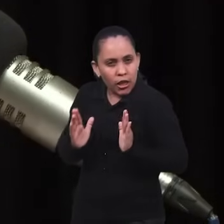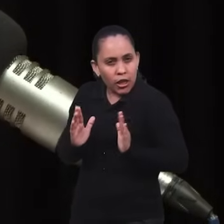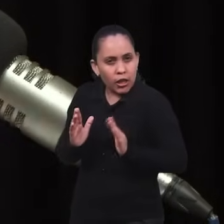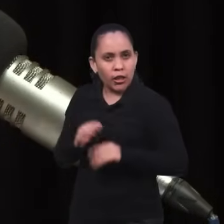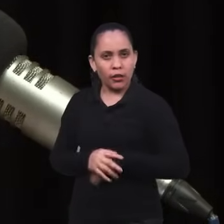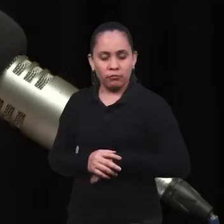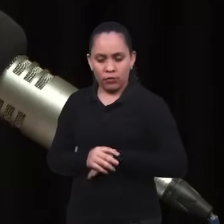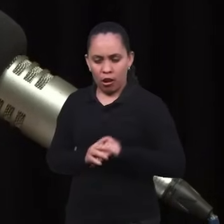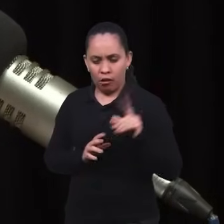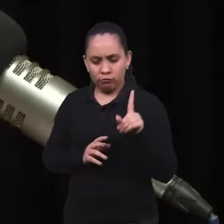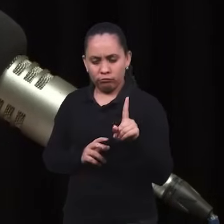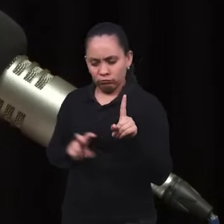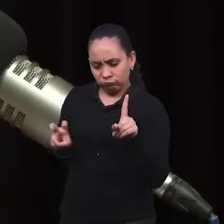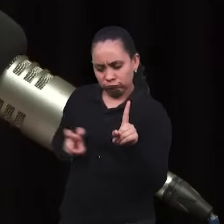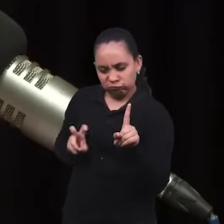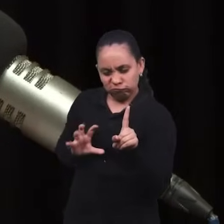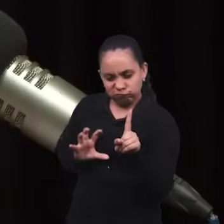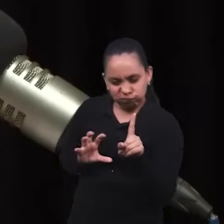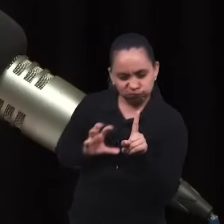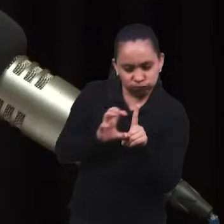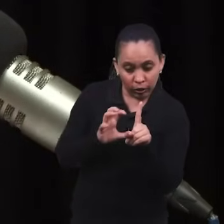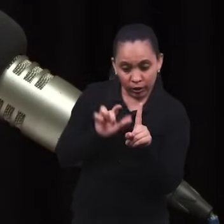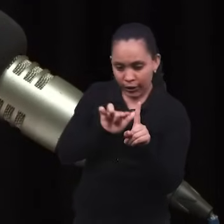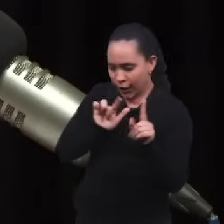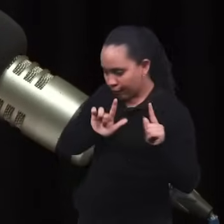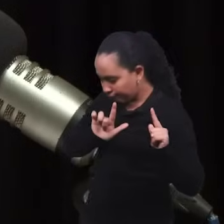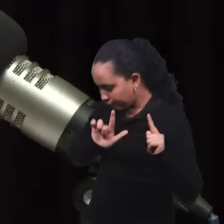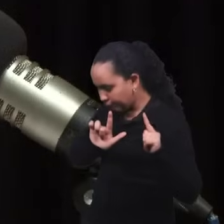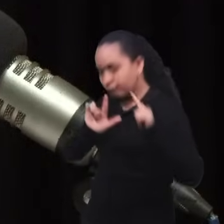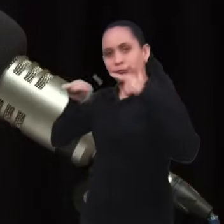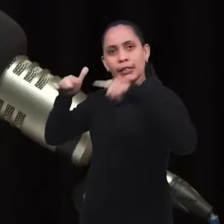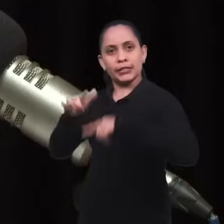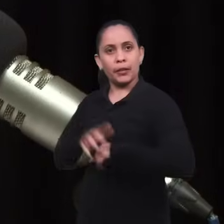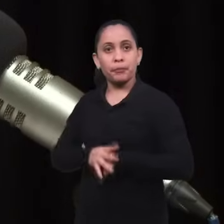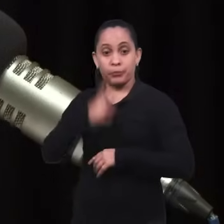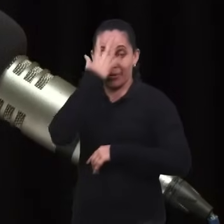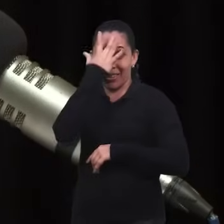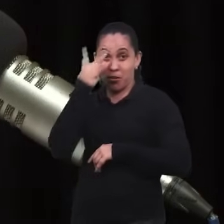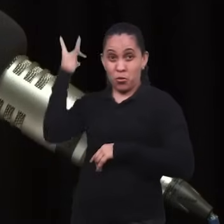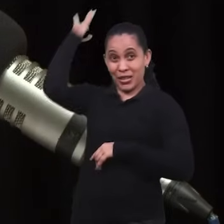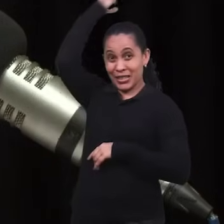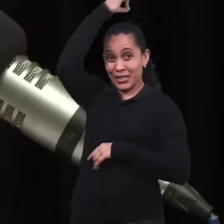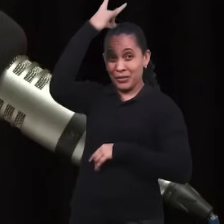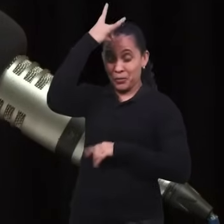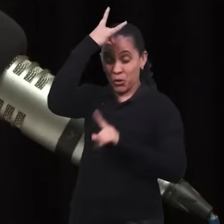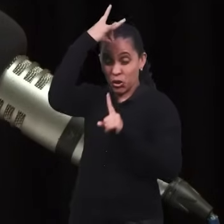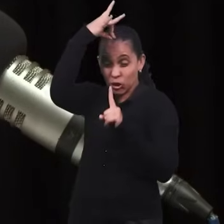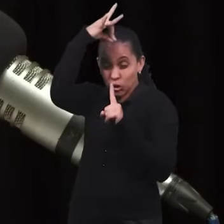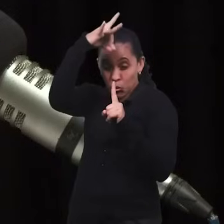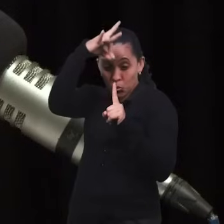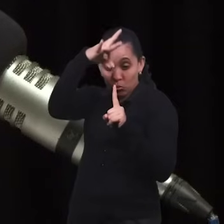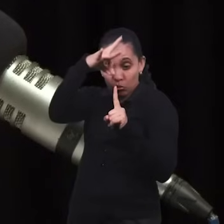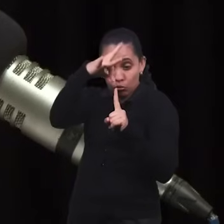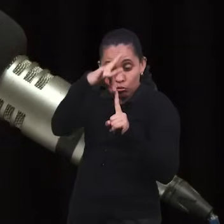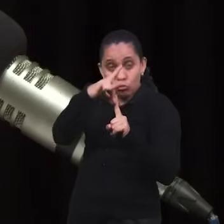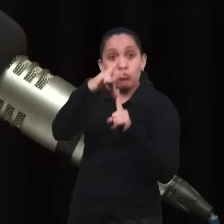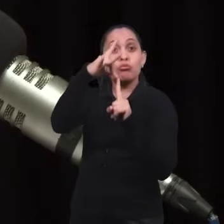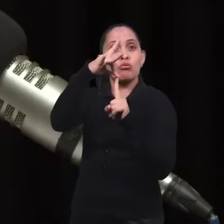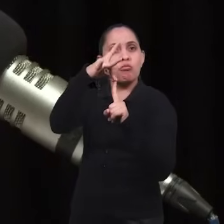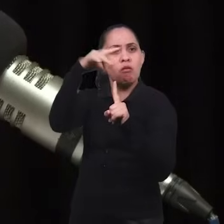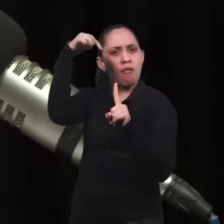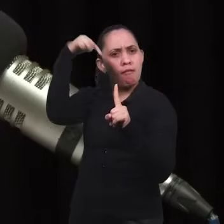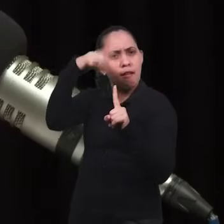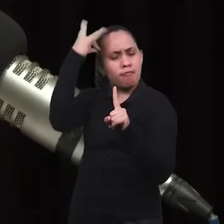Ele foi atacado por esse leão. E ele reagiu, o Espírito de Deus tomou posse dele, né? Se apoderou de Sansão, ele